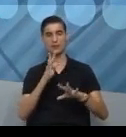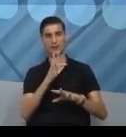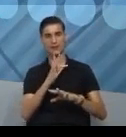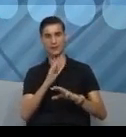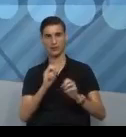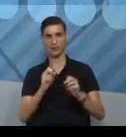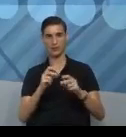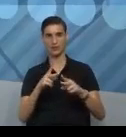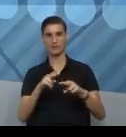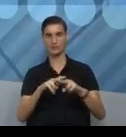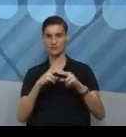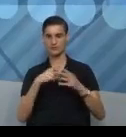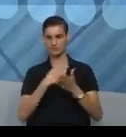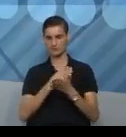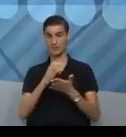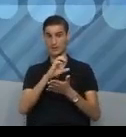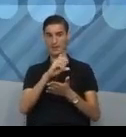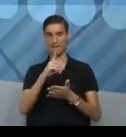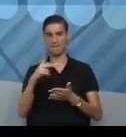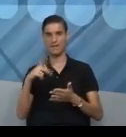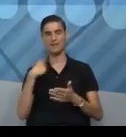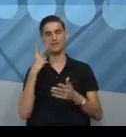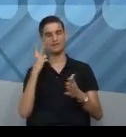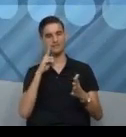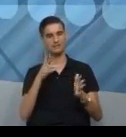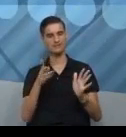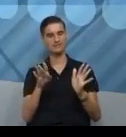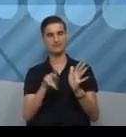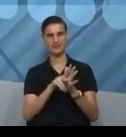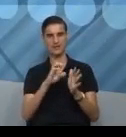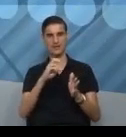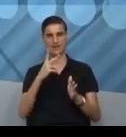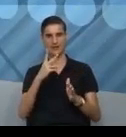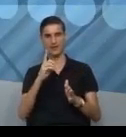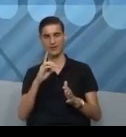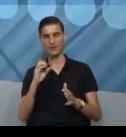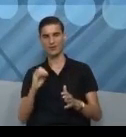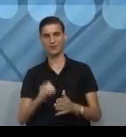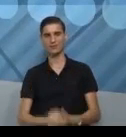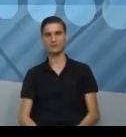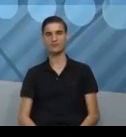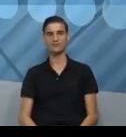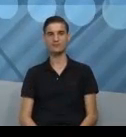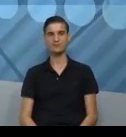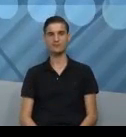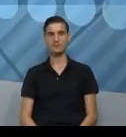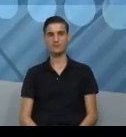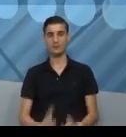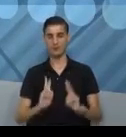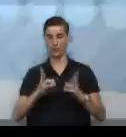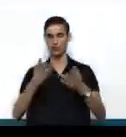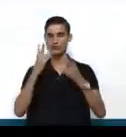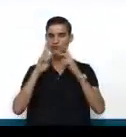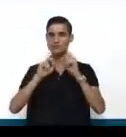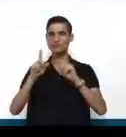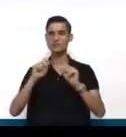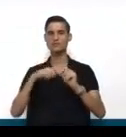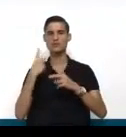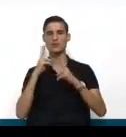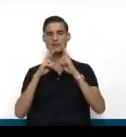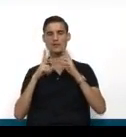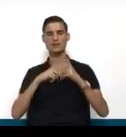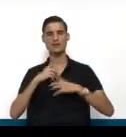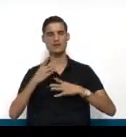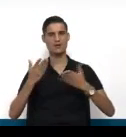t. Tá? Então, a partir de uma EDP, a gente chega em duas EDOs. Olha que bacana. Continuando, o que nós temos